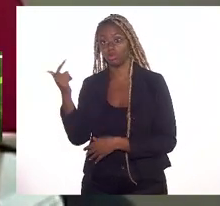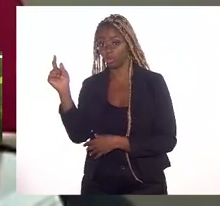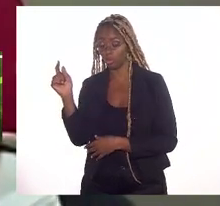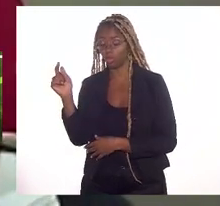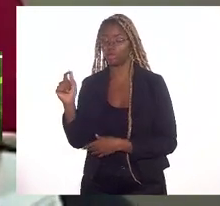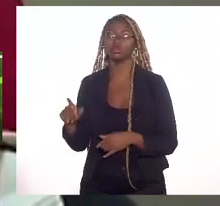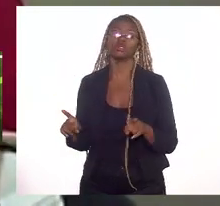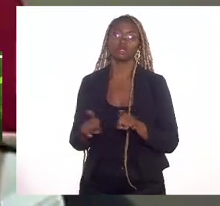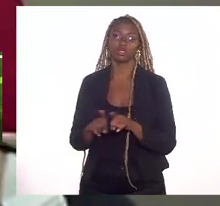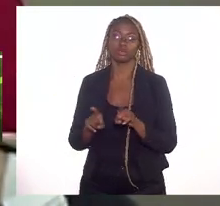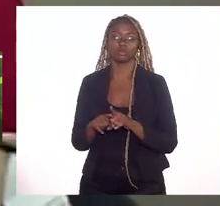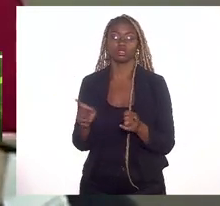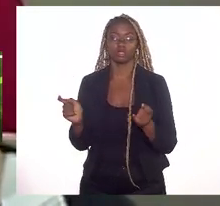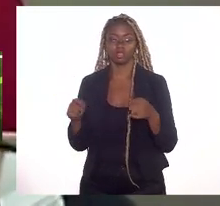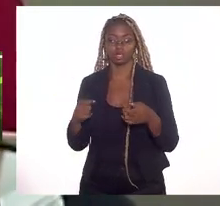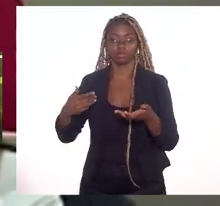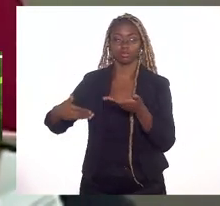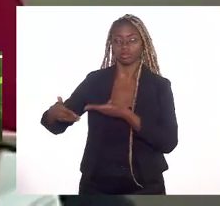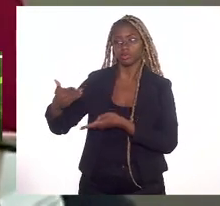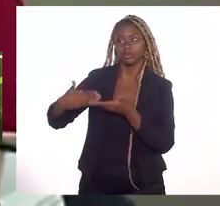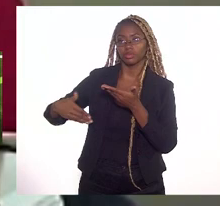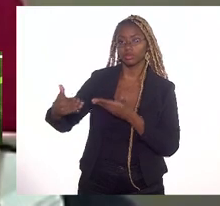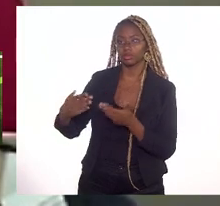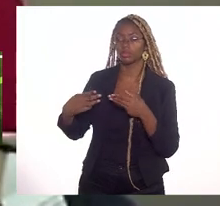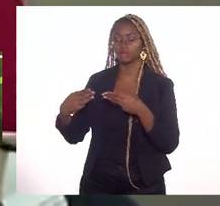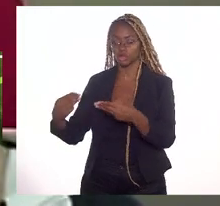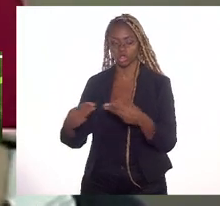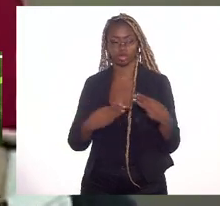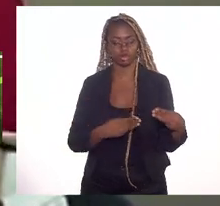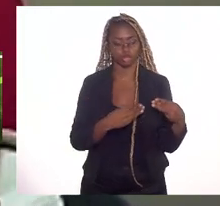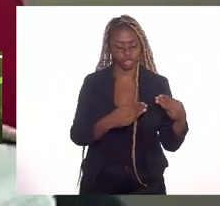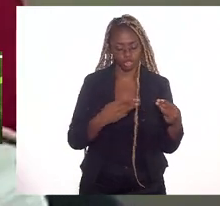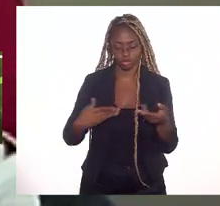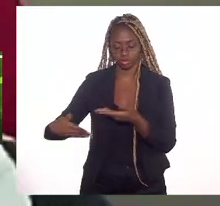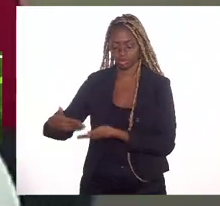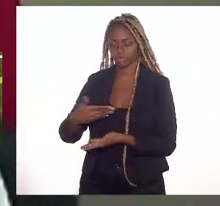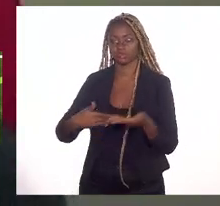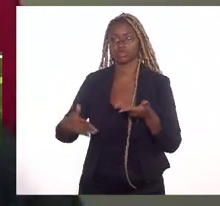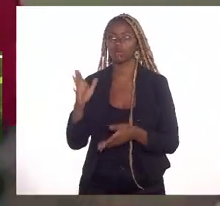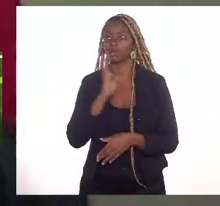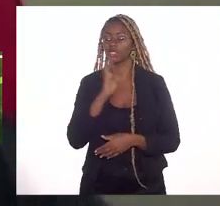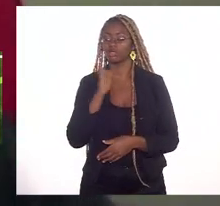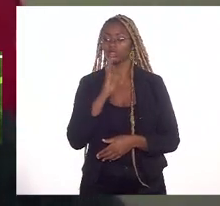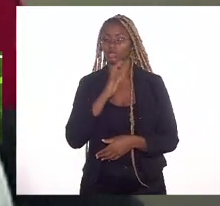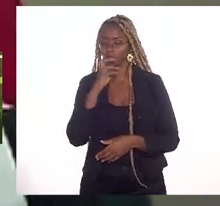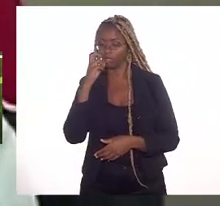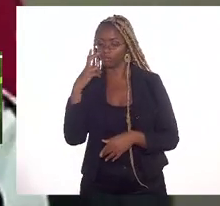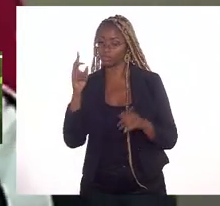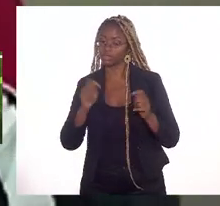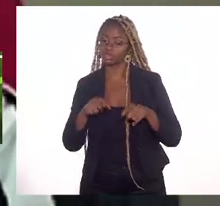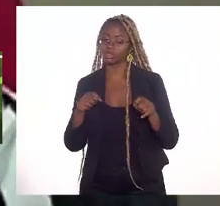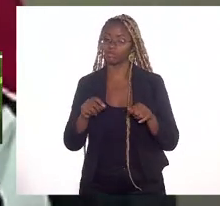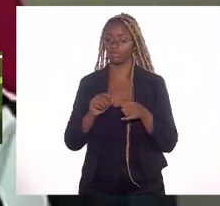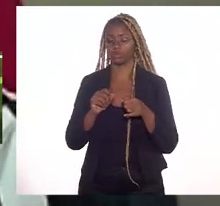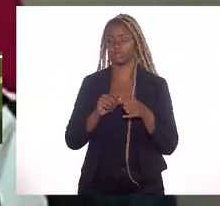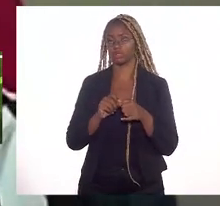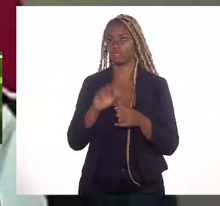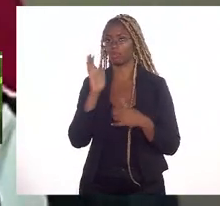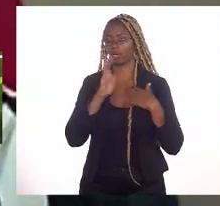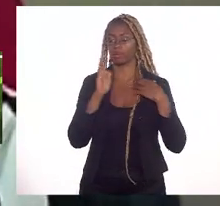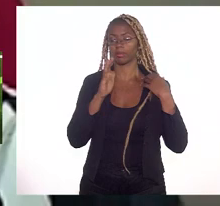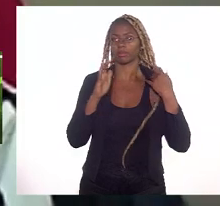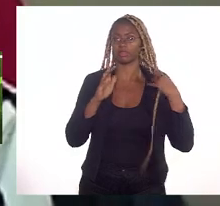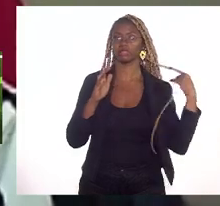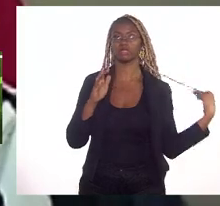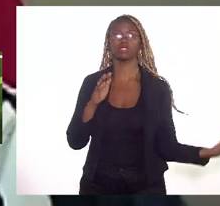que a gente também possa ter uma interlocução entre os ministérios para agilizar também e verificar o que, que possa estar sendo feito. Então, acho